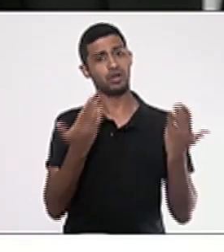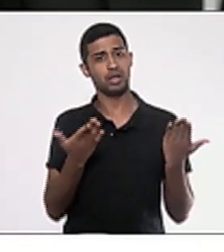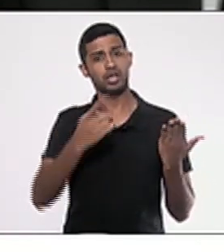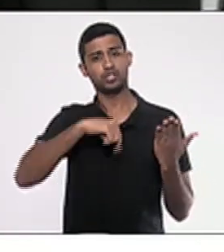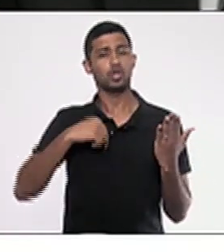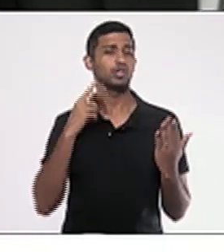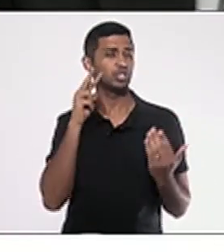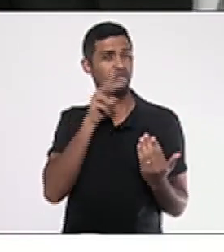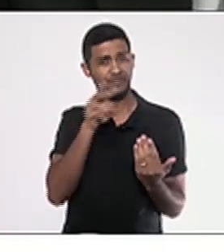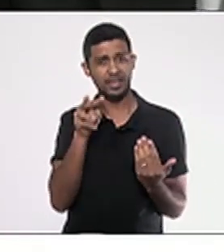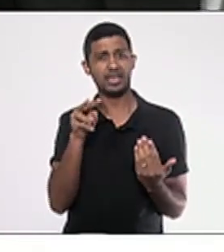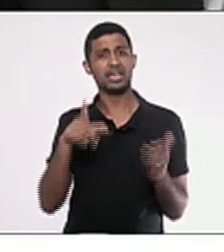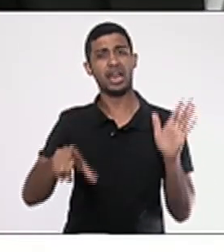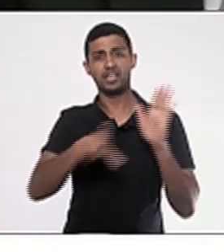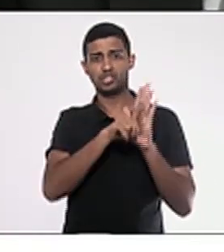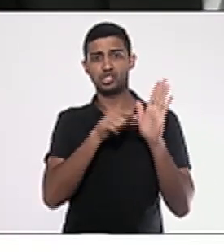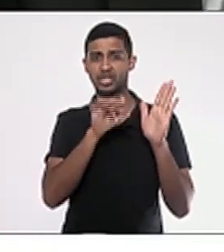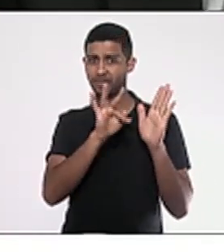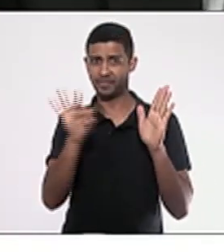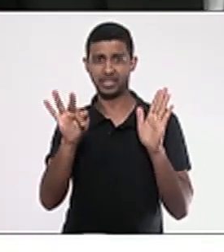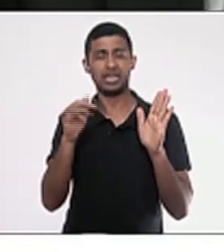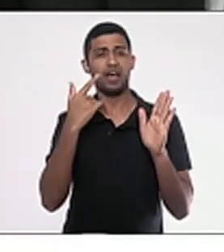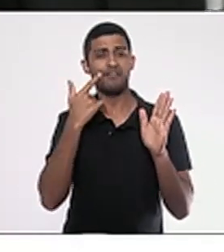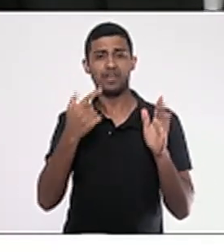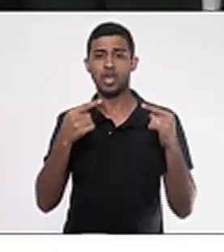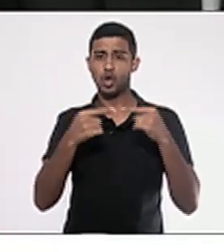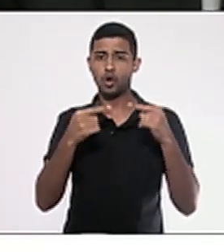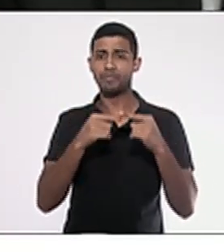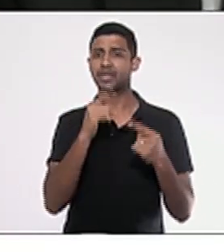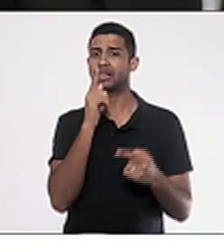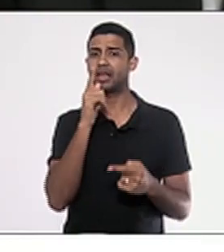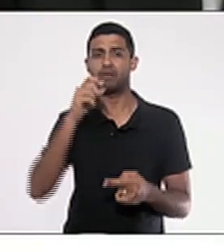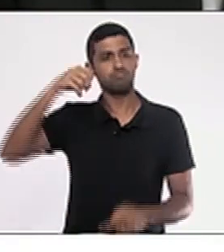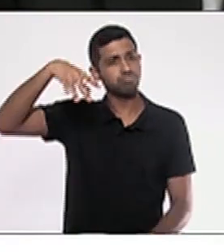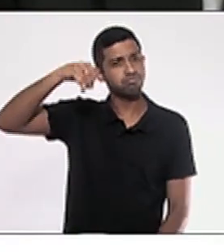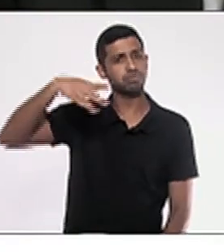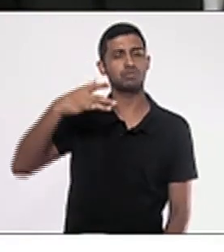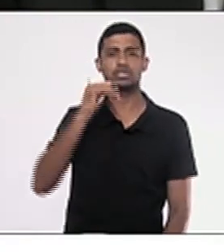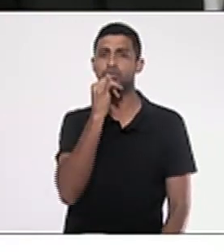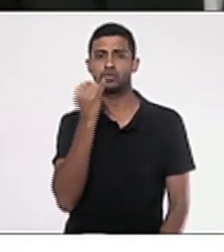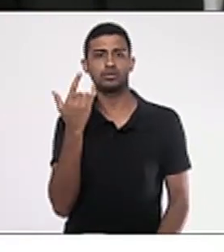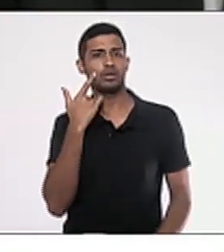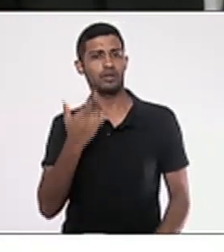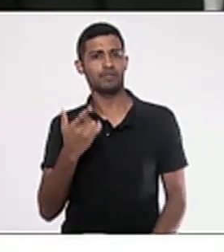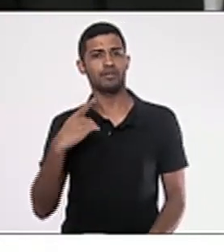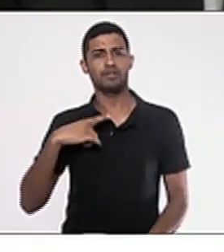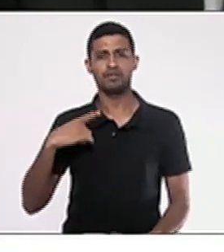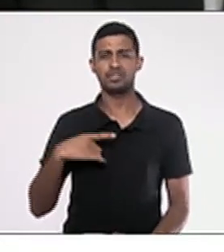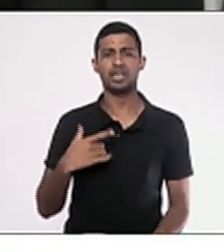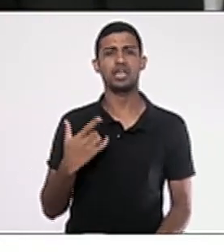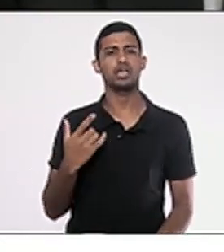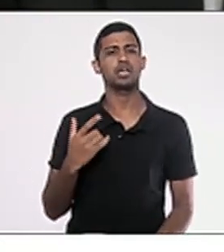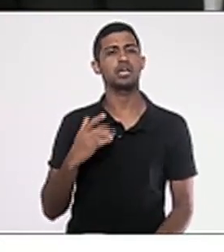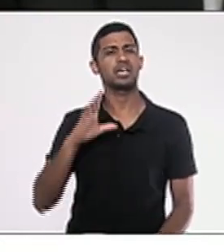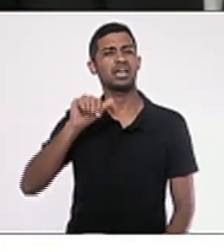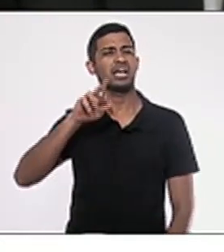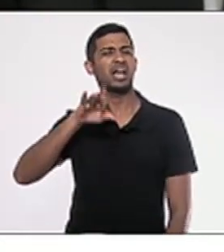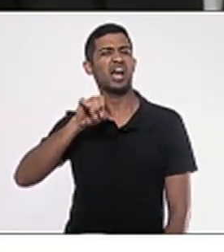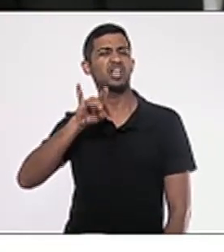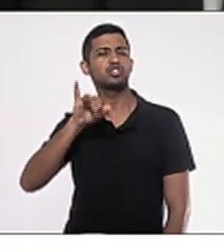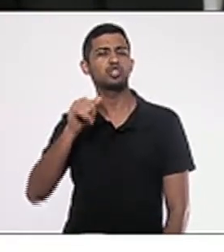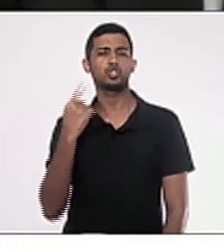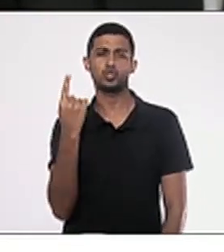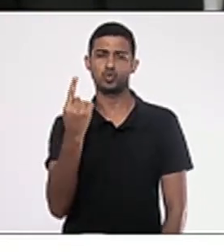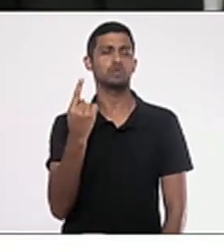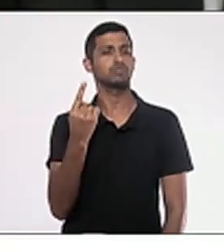federal sobre tarifa social de energia elétrica, que vincula a programas do CAD único, de 99